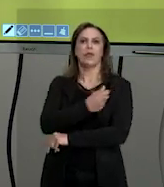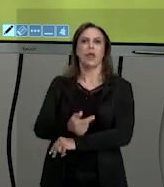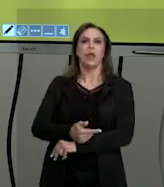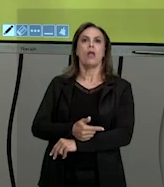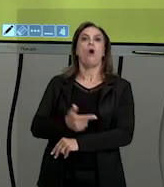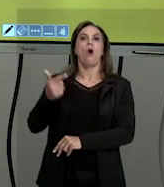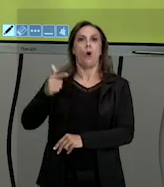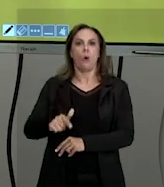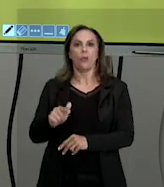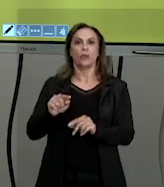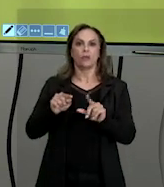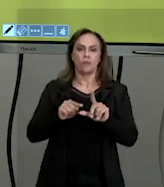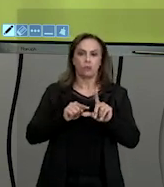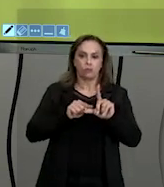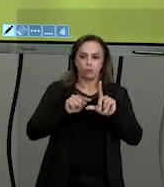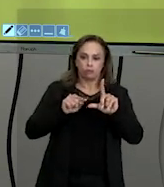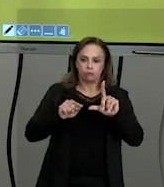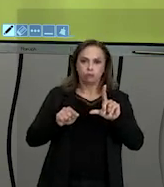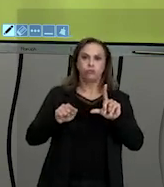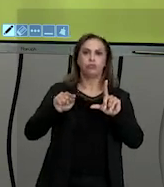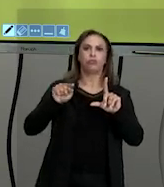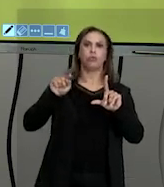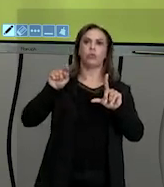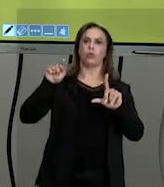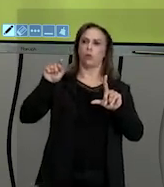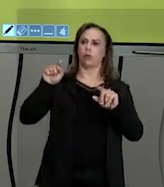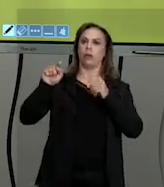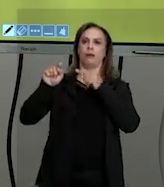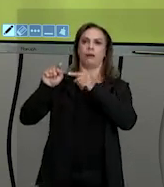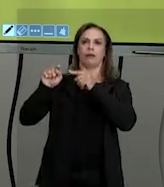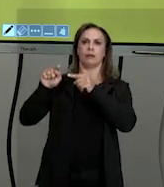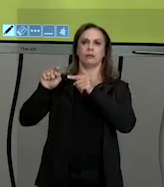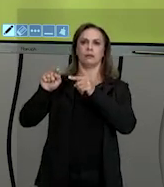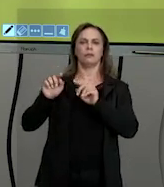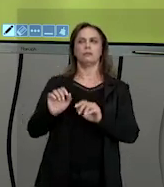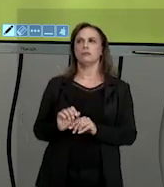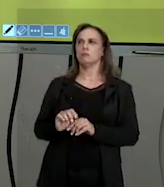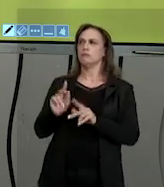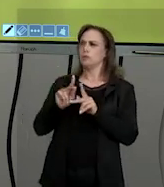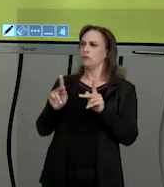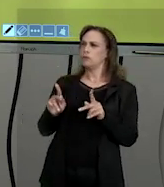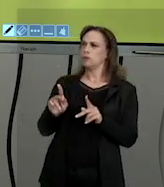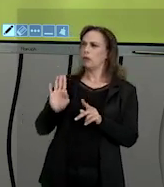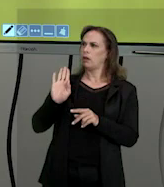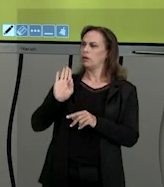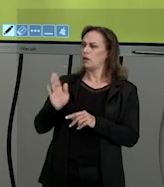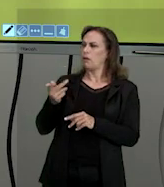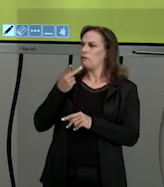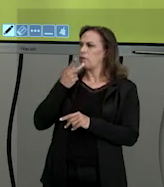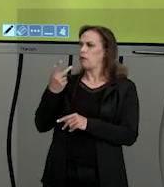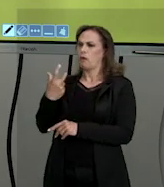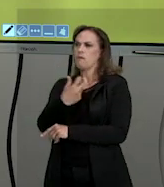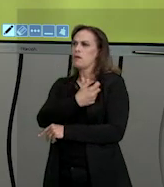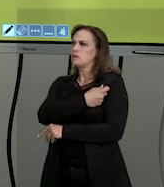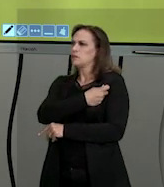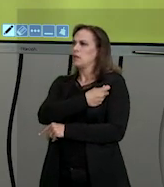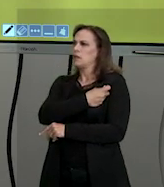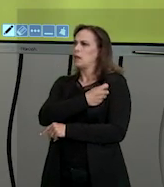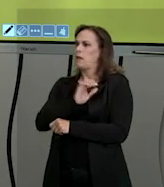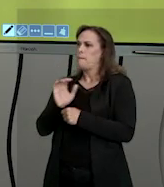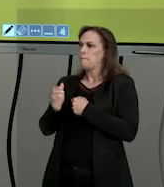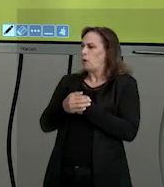nada, professora, porque você falou que se as pessoas vacinam, elas estão protegidas e o vírus